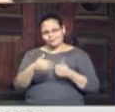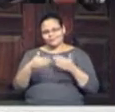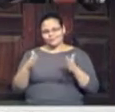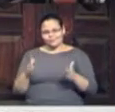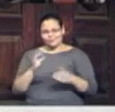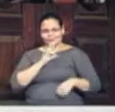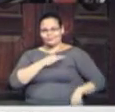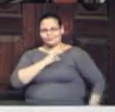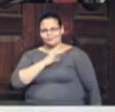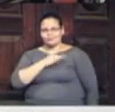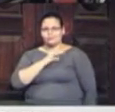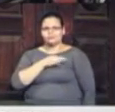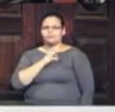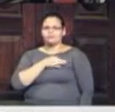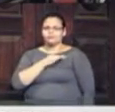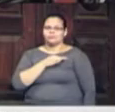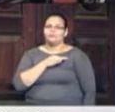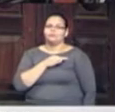fiscal.